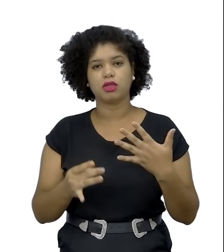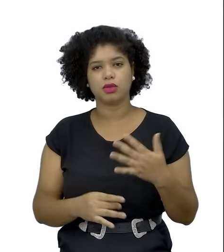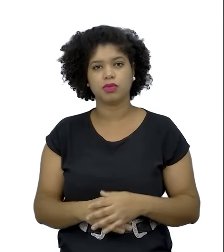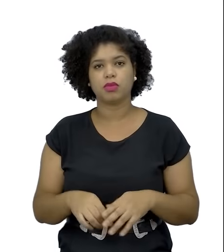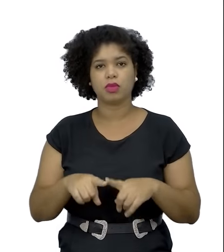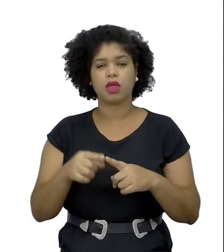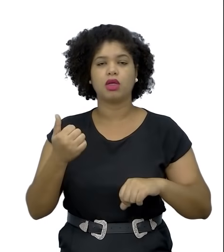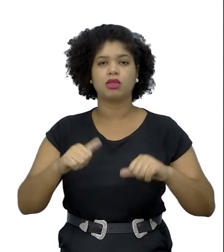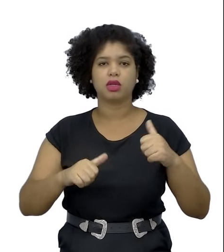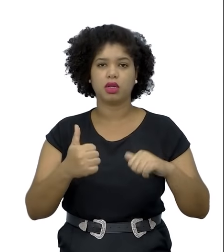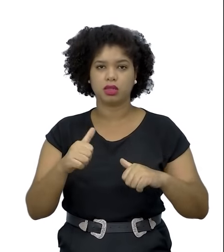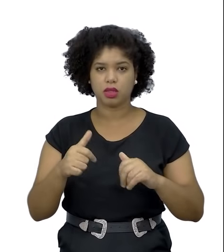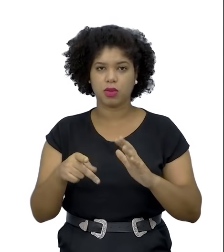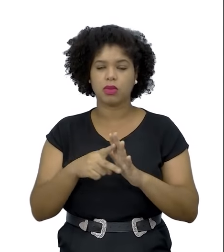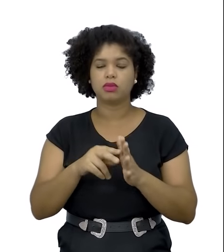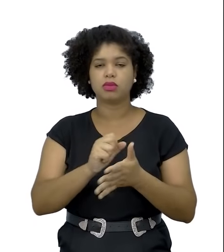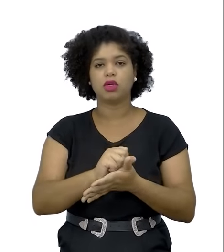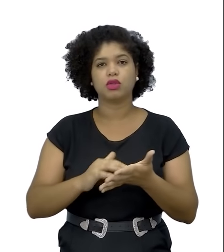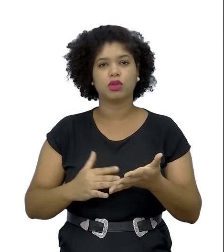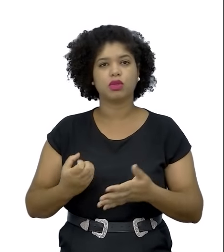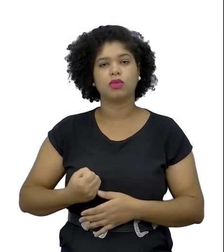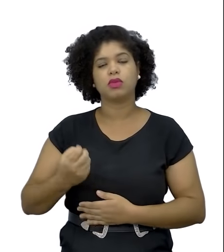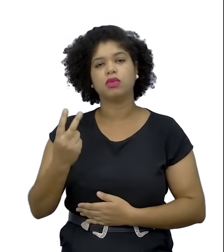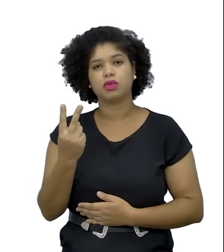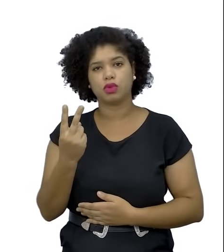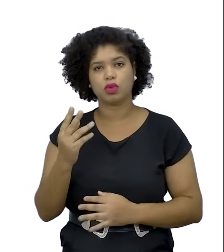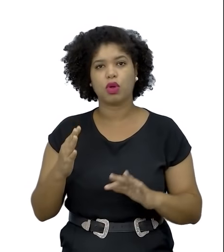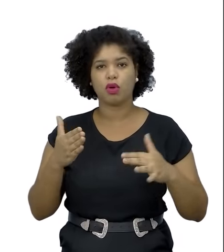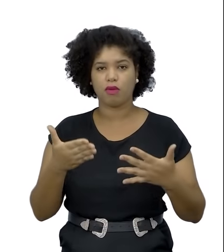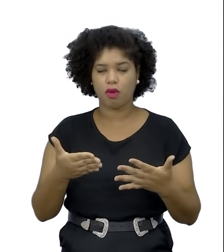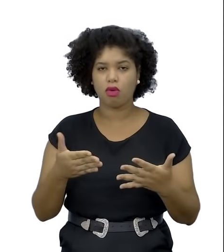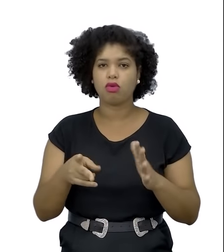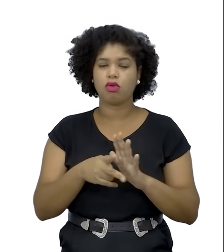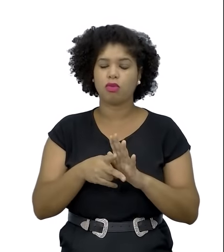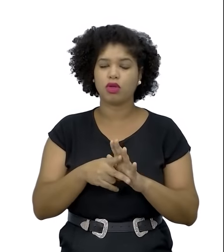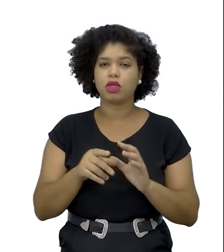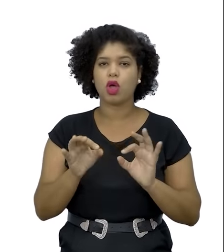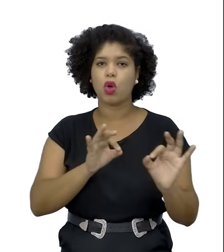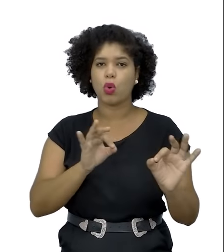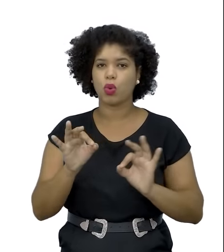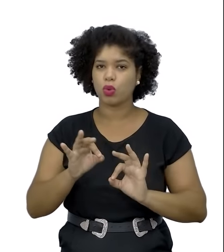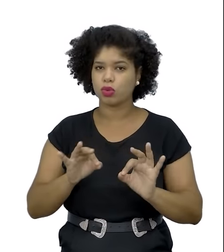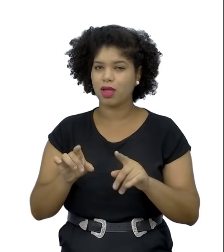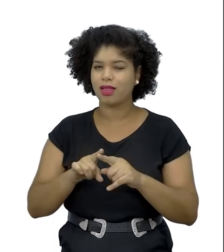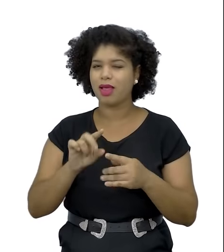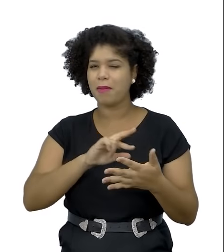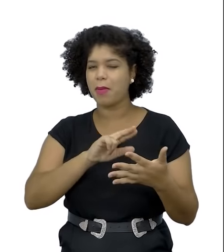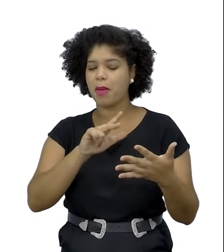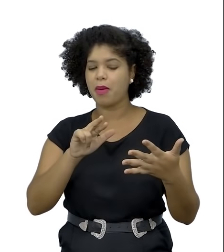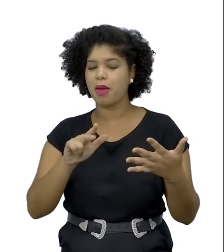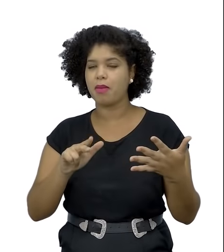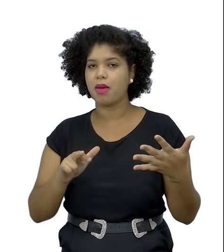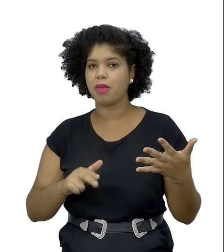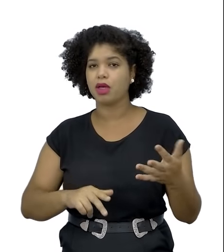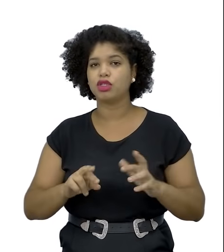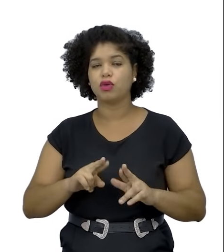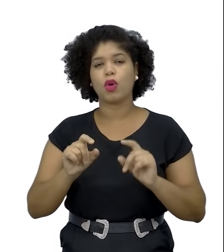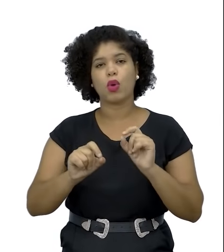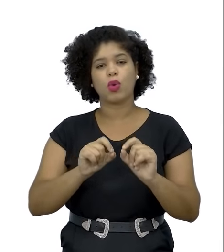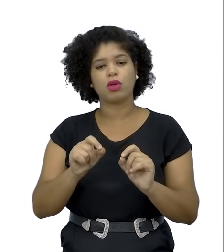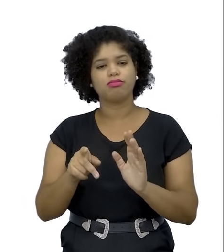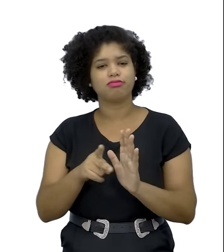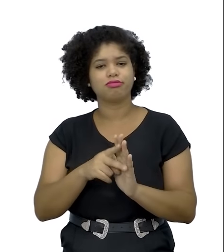uma atividade da sequência didática 2, com foco nas operações e trazendo os diferentes significados do campo